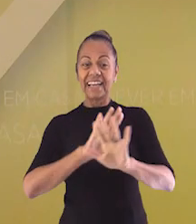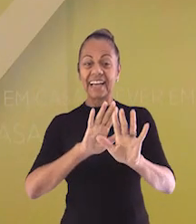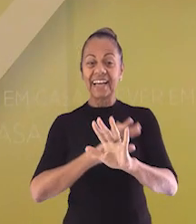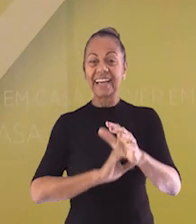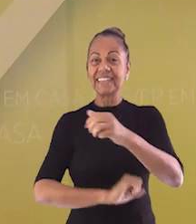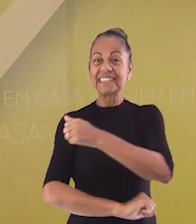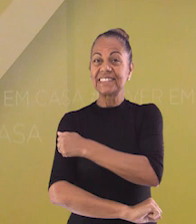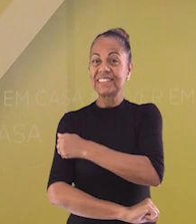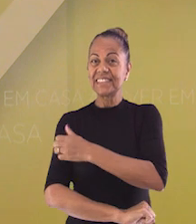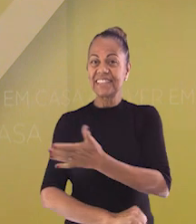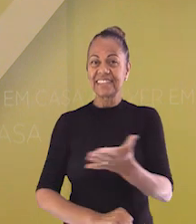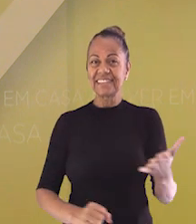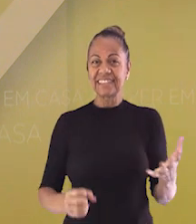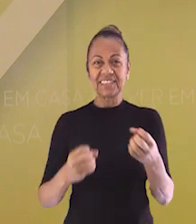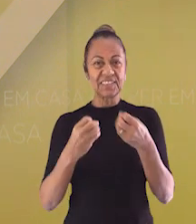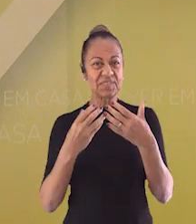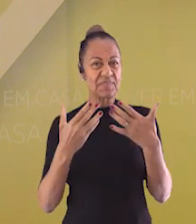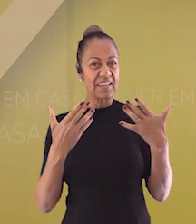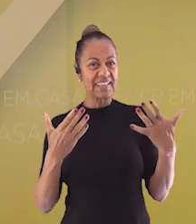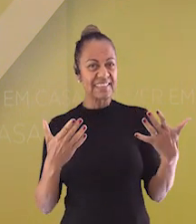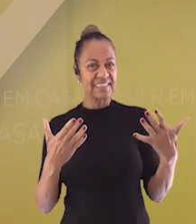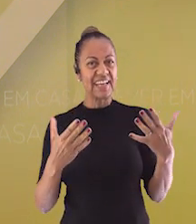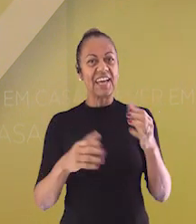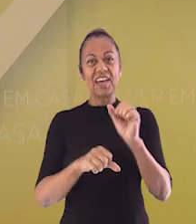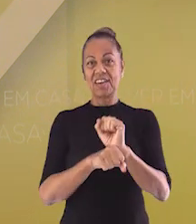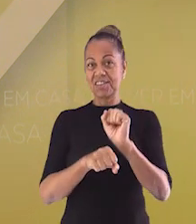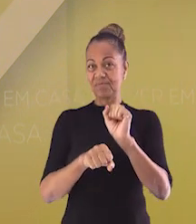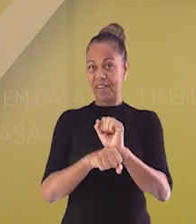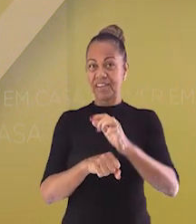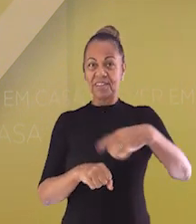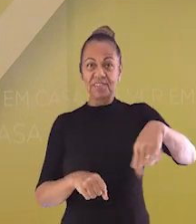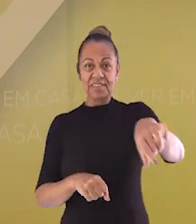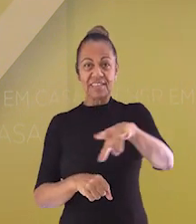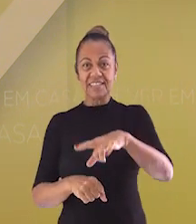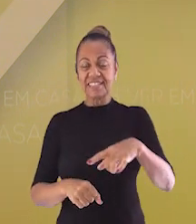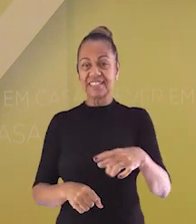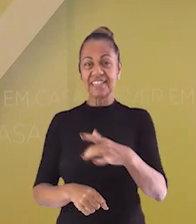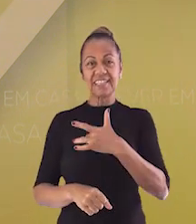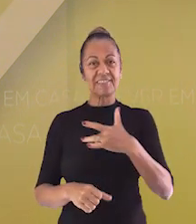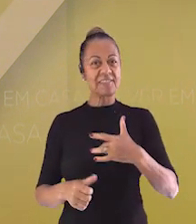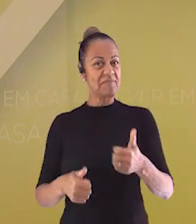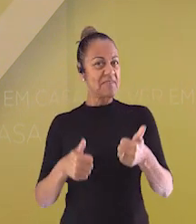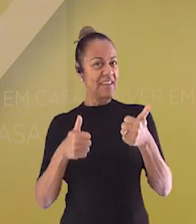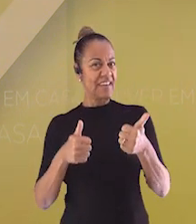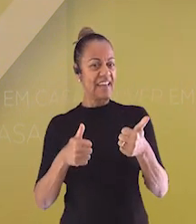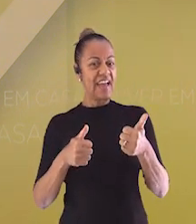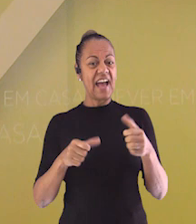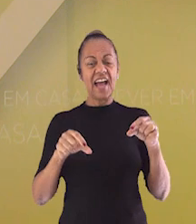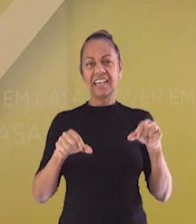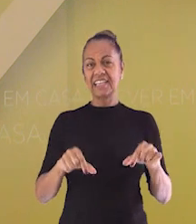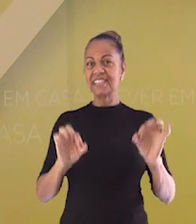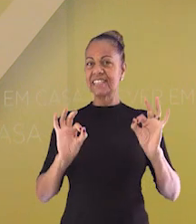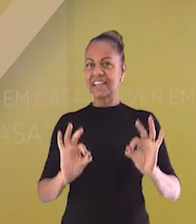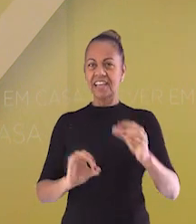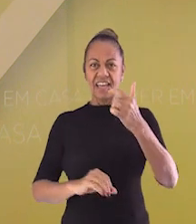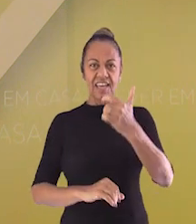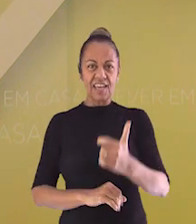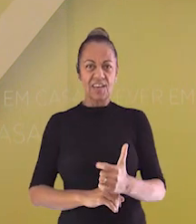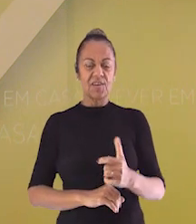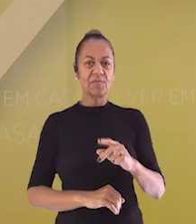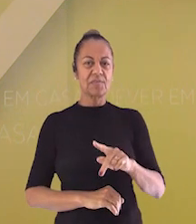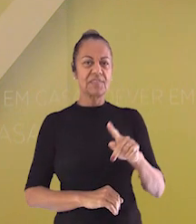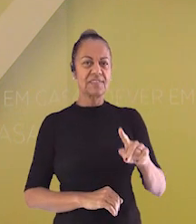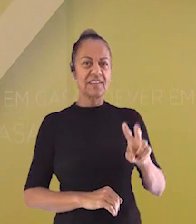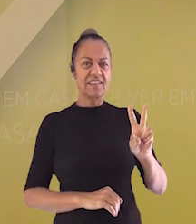Olá, estudantes! Como vocês estão? Espero que estejam todos bem. Por aqui está tudo certo. Eu sou